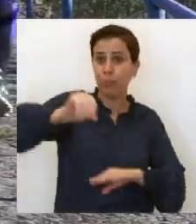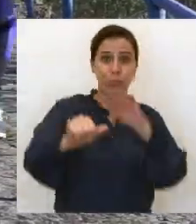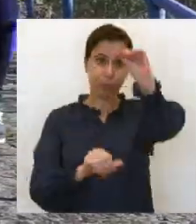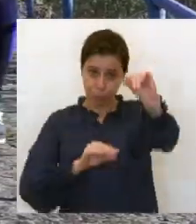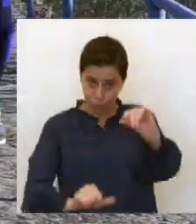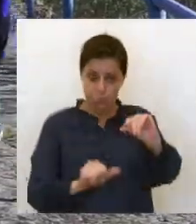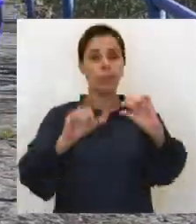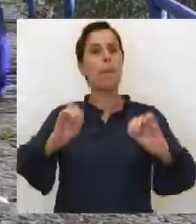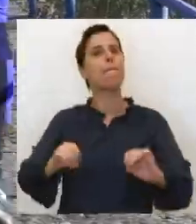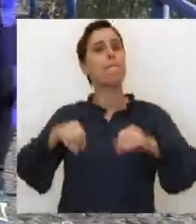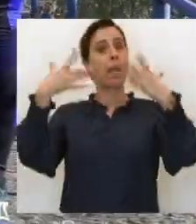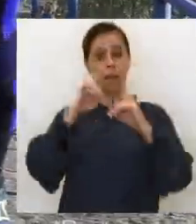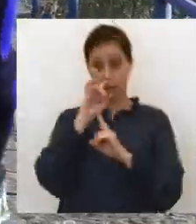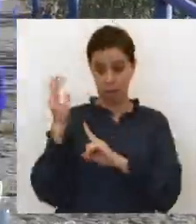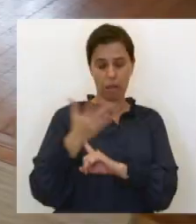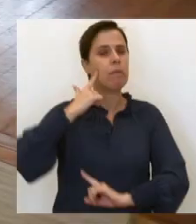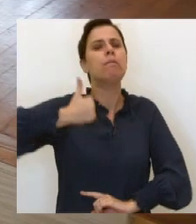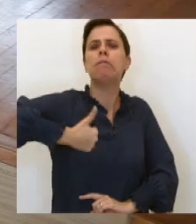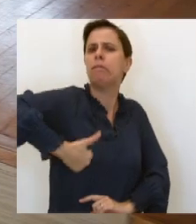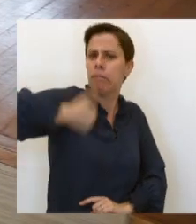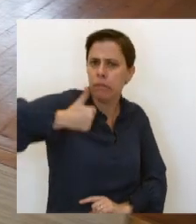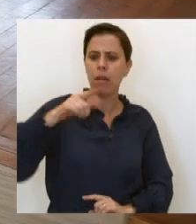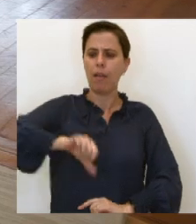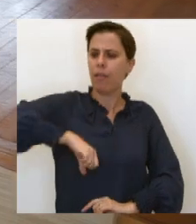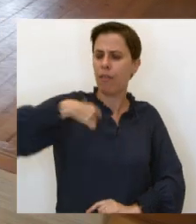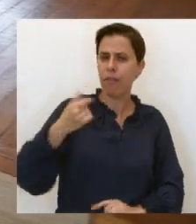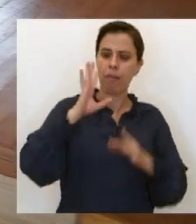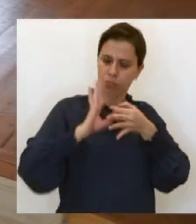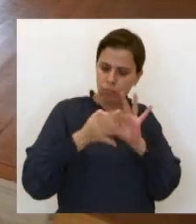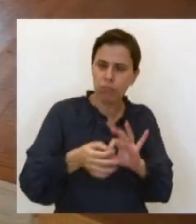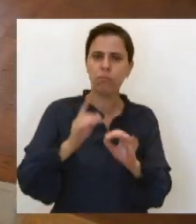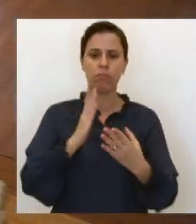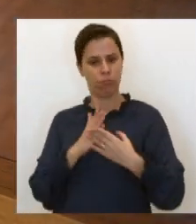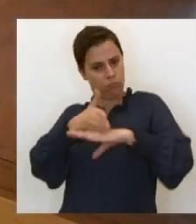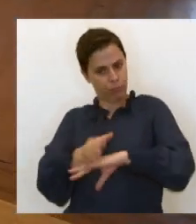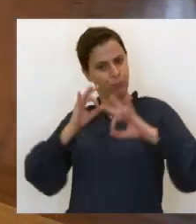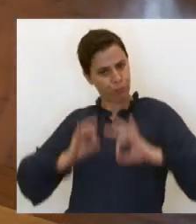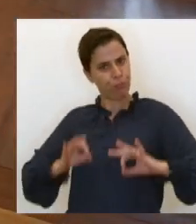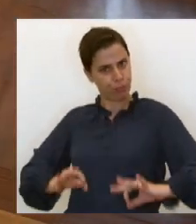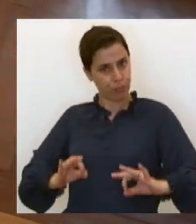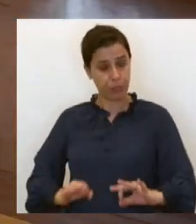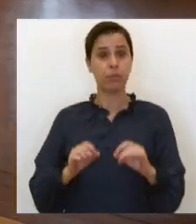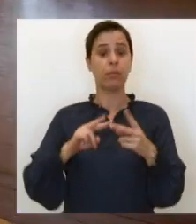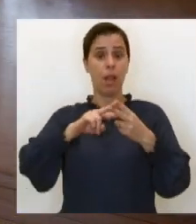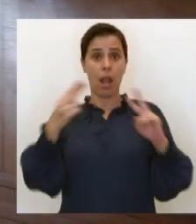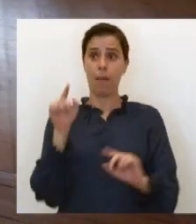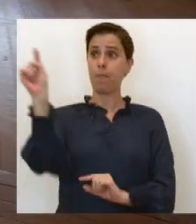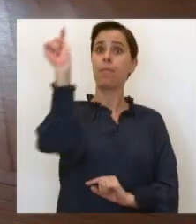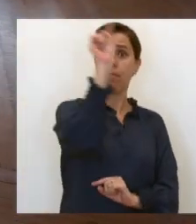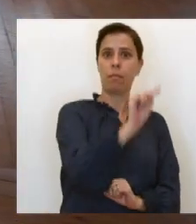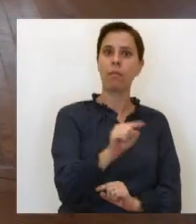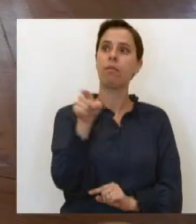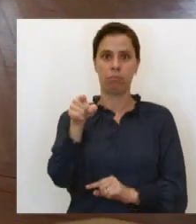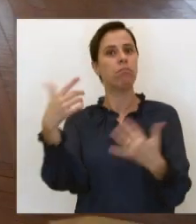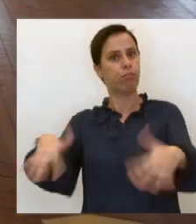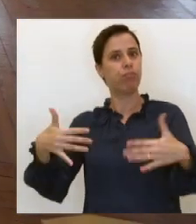local. Um princípio ecologista basilar em que os Verdes norteiam a sua intervenção e onde as autarquias locais